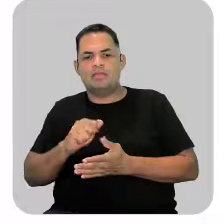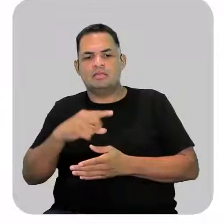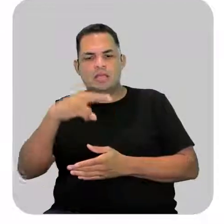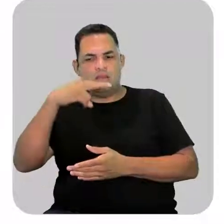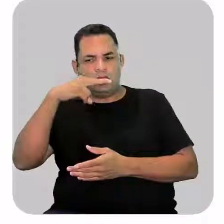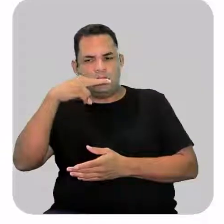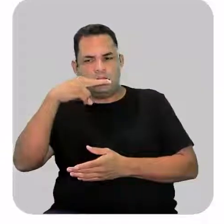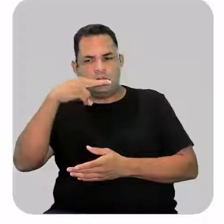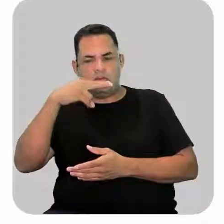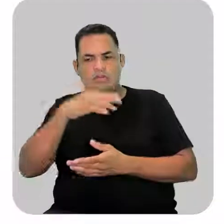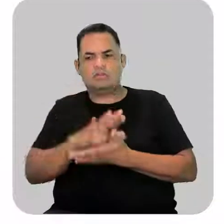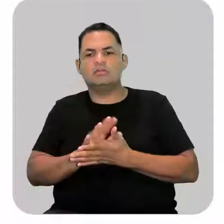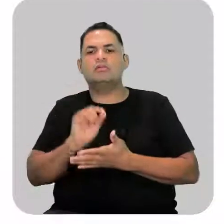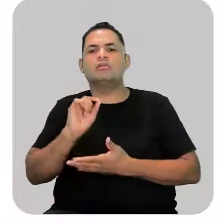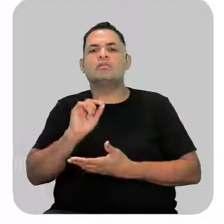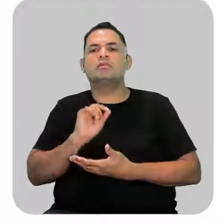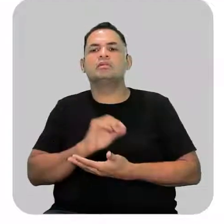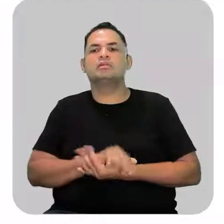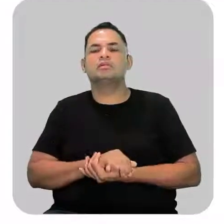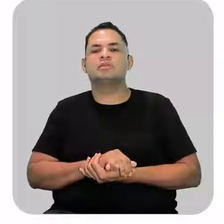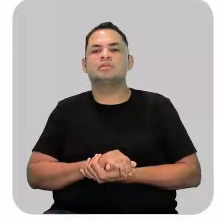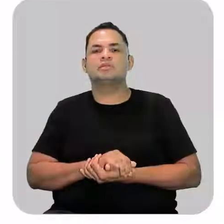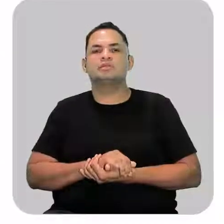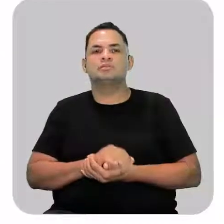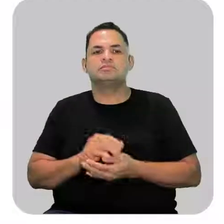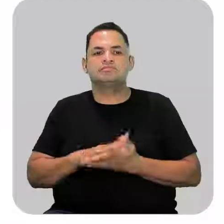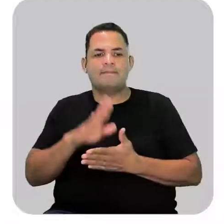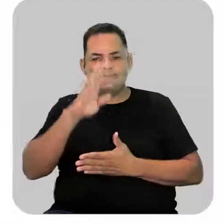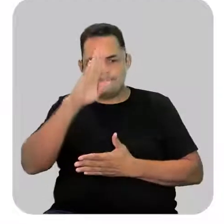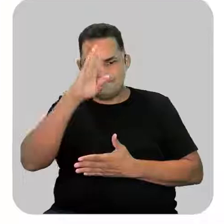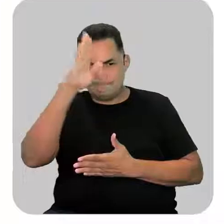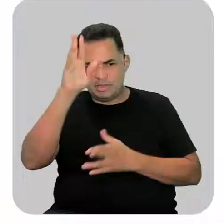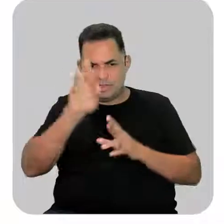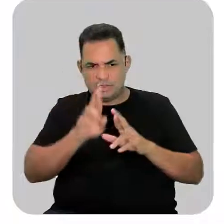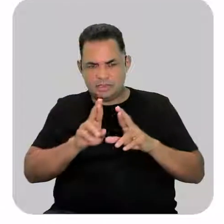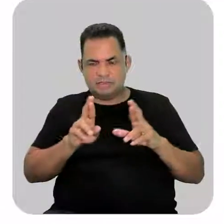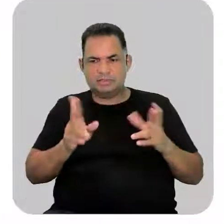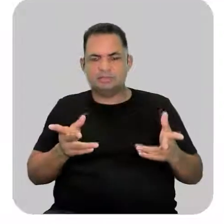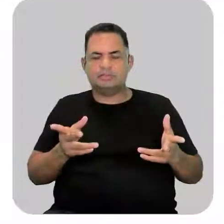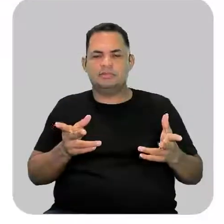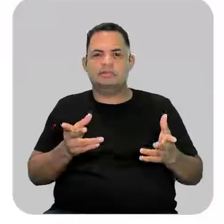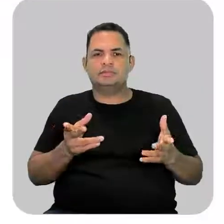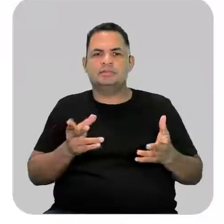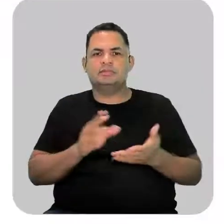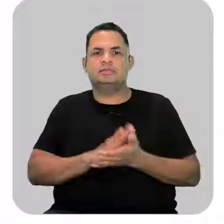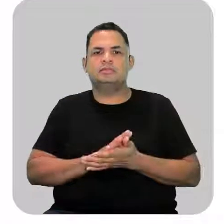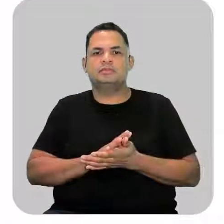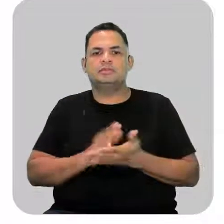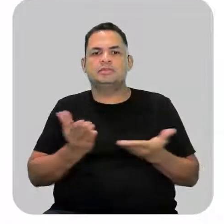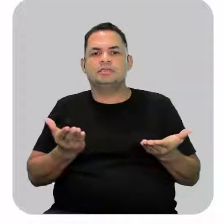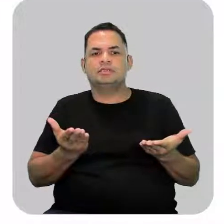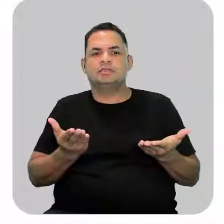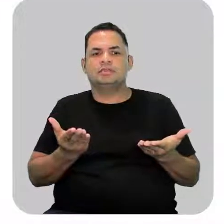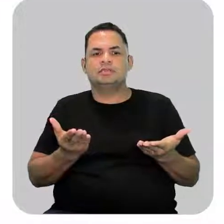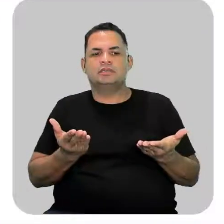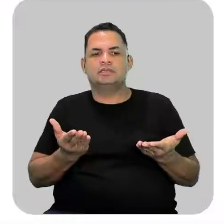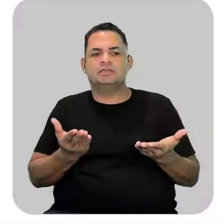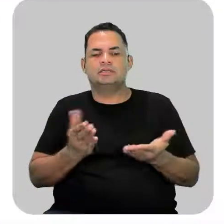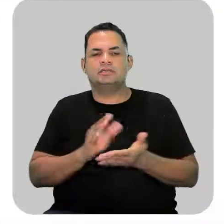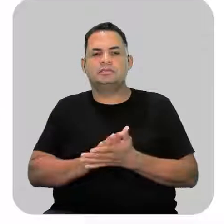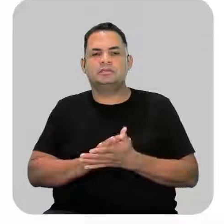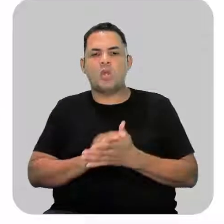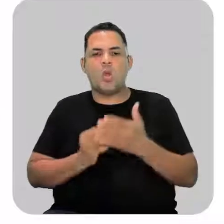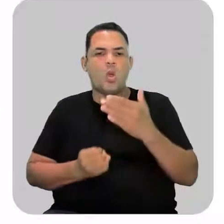aí, pessoal? O que vocês acham que faz a principal diferença, distinção entre